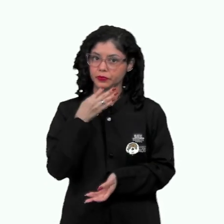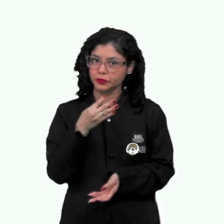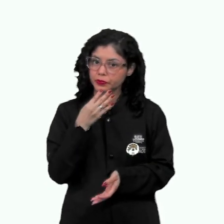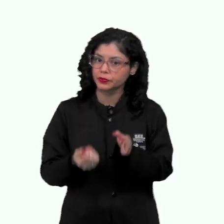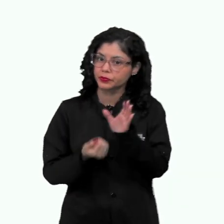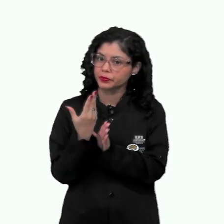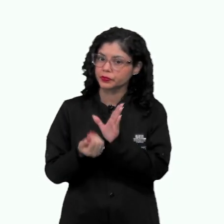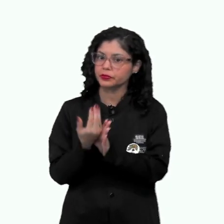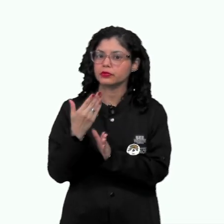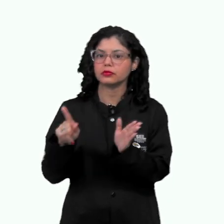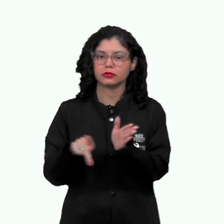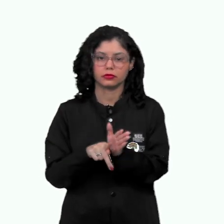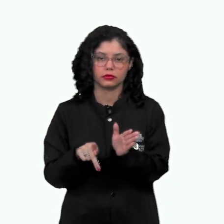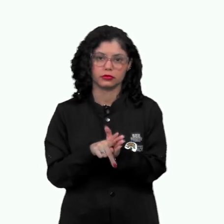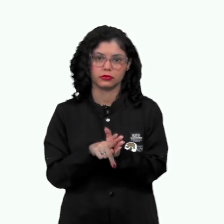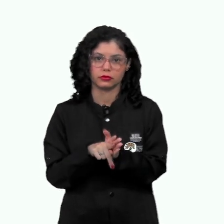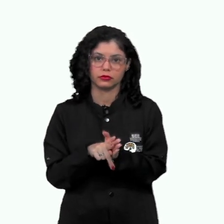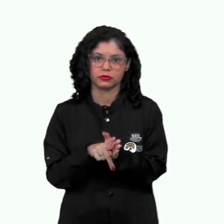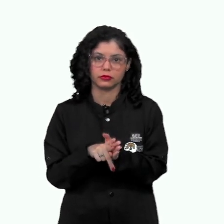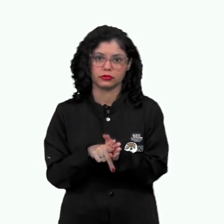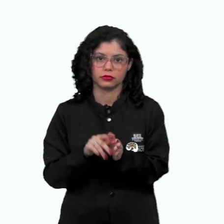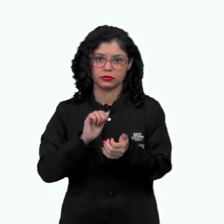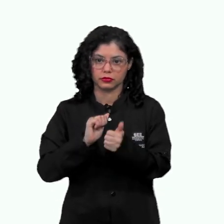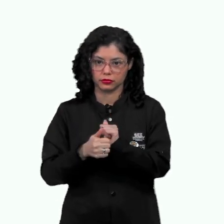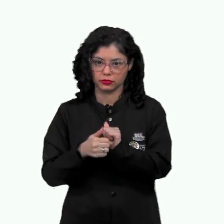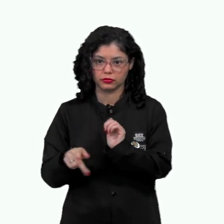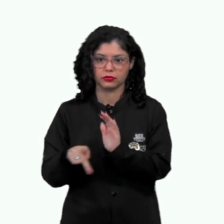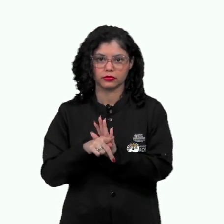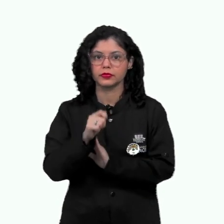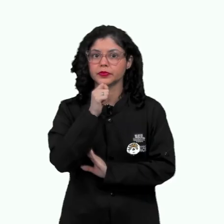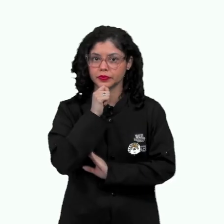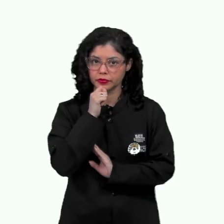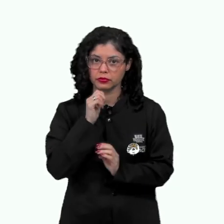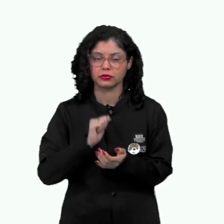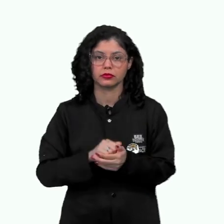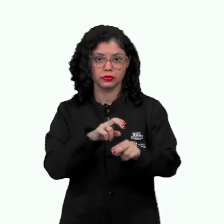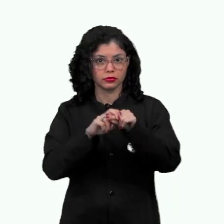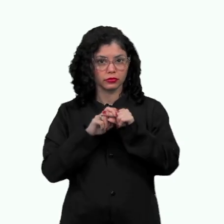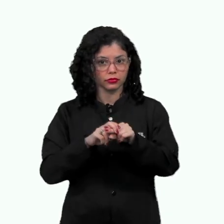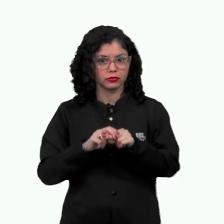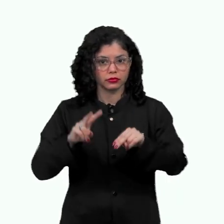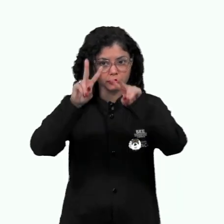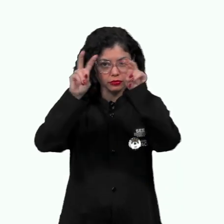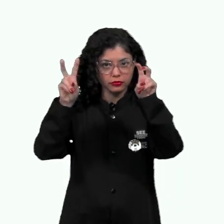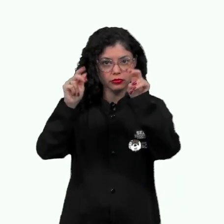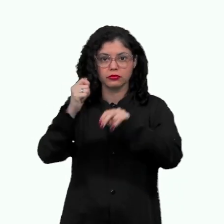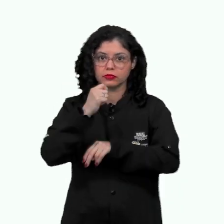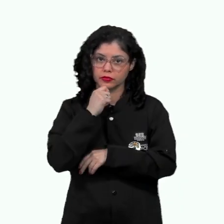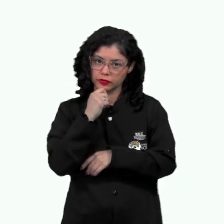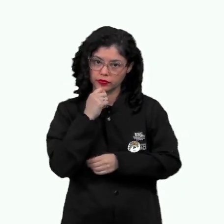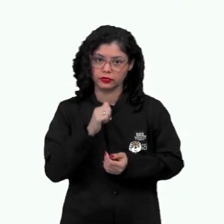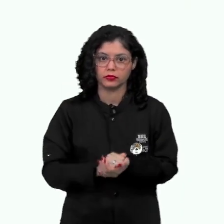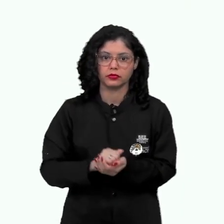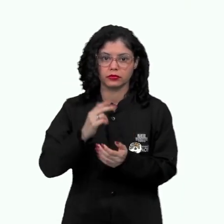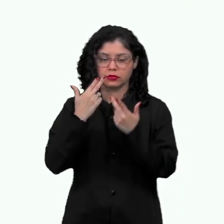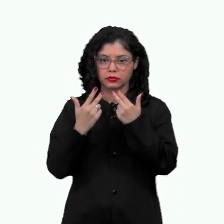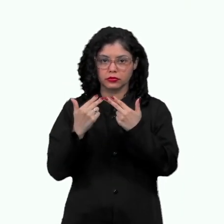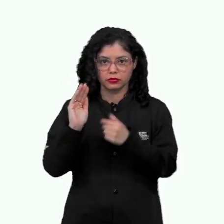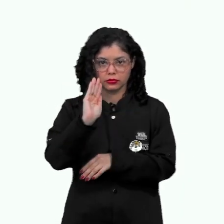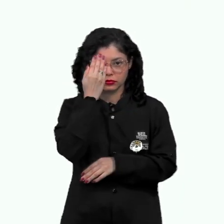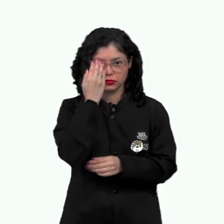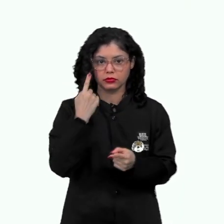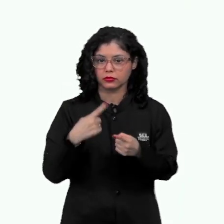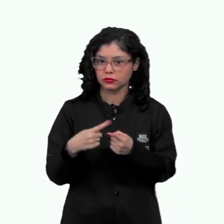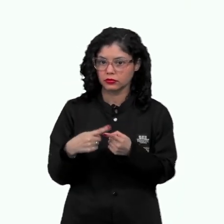conhecimento de forma adequada. Então, por isso que eu puxei esse gancho das fake news.